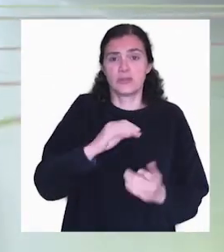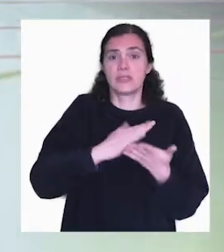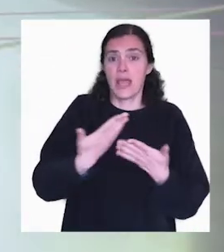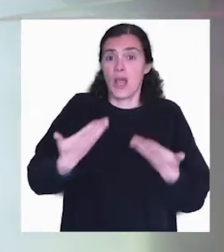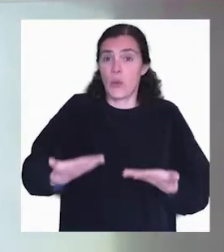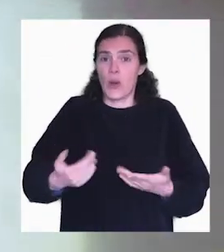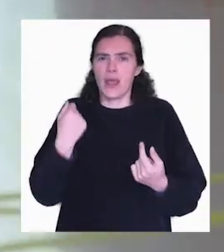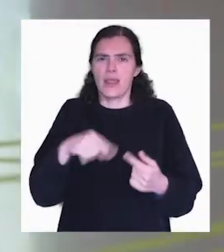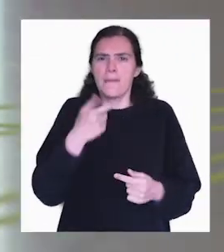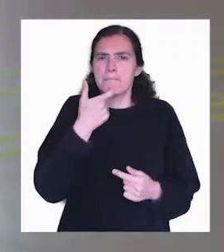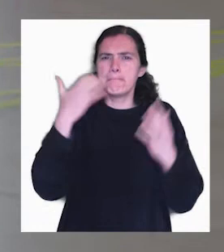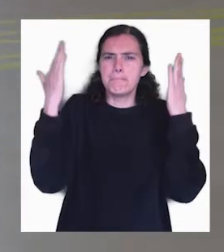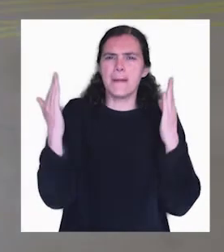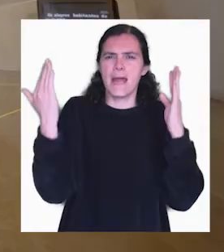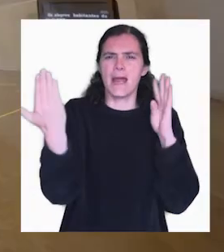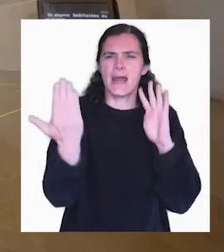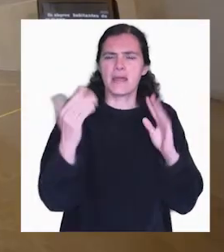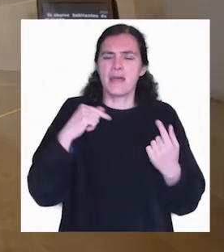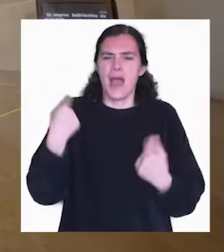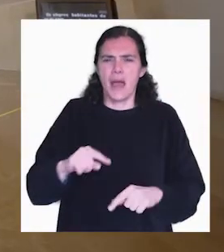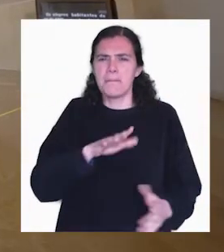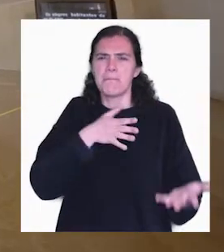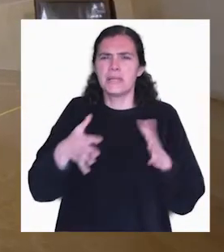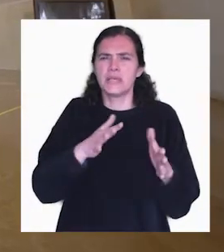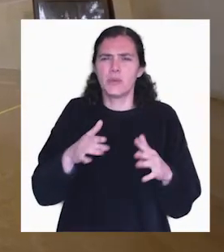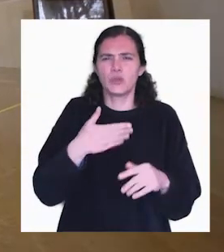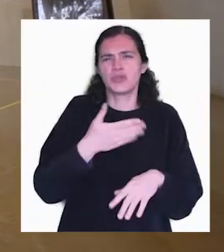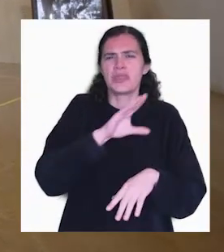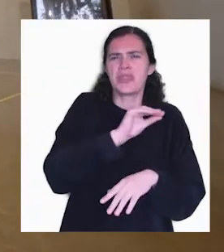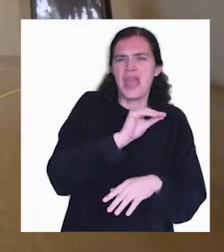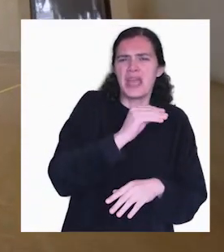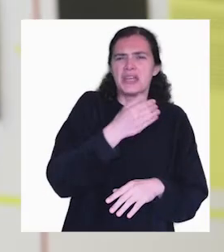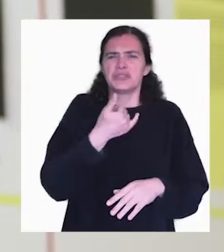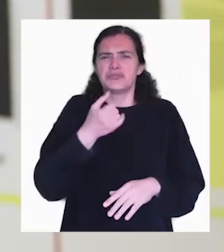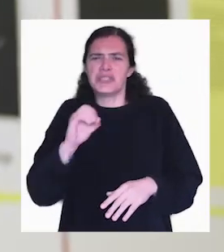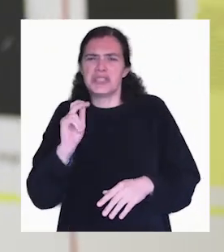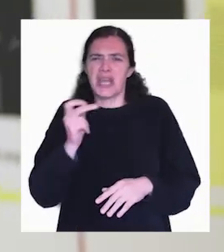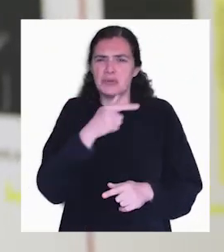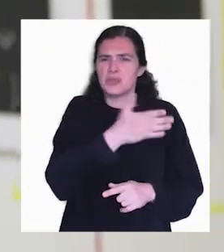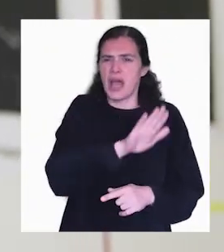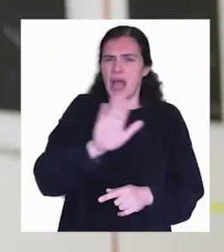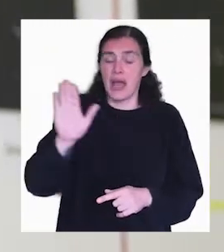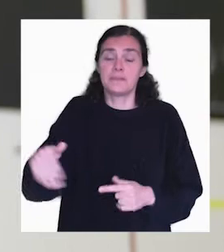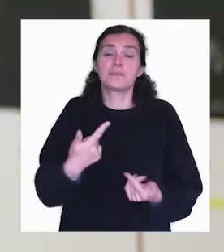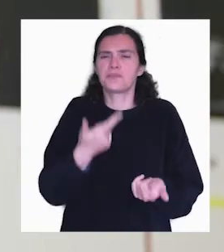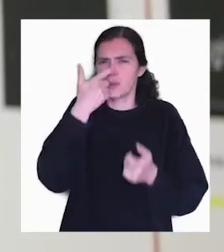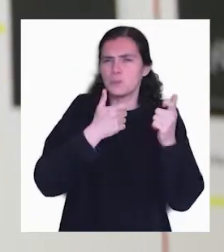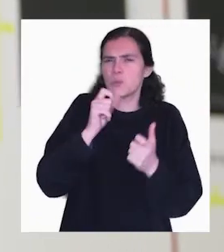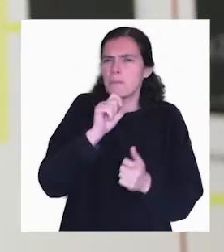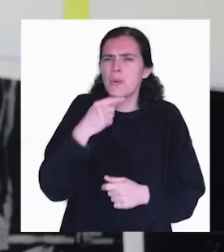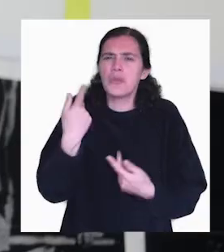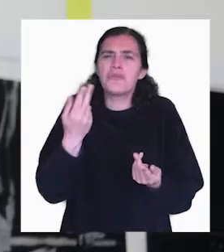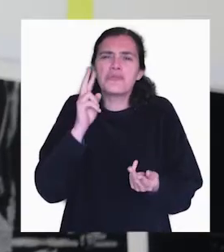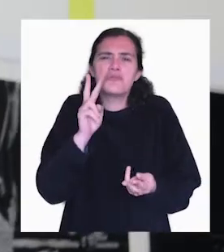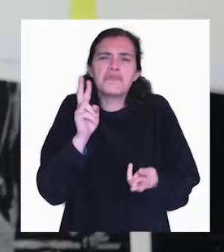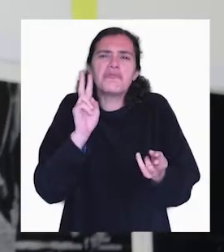cada parede com mais ou menos 1 a 2 décadas. E o que as pessoas podem expectar quando vierem